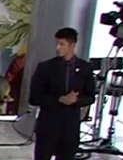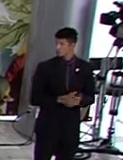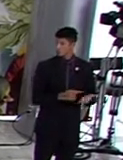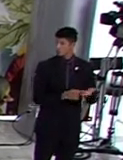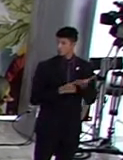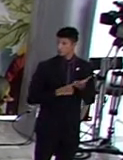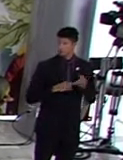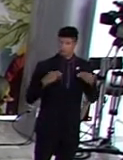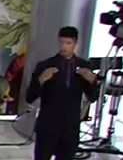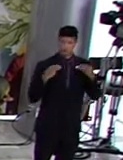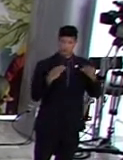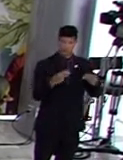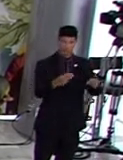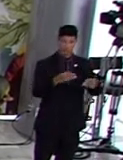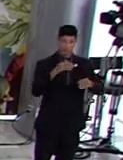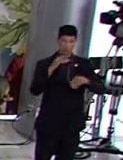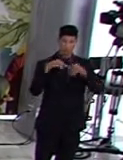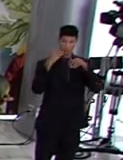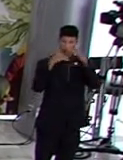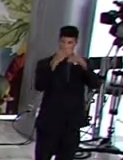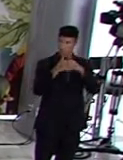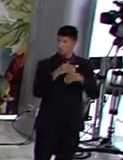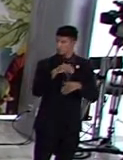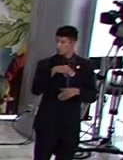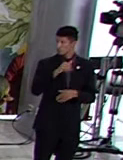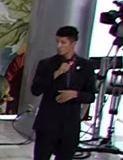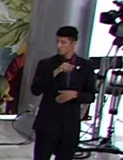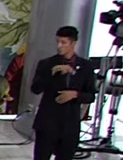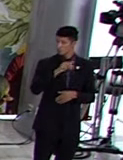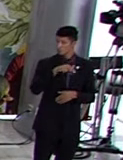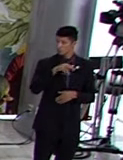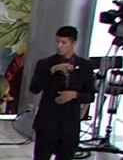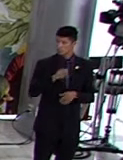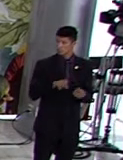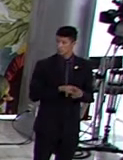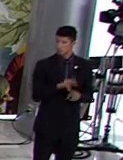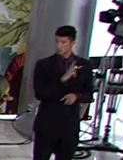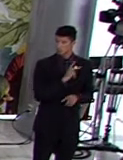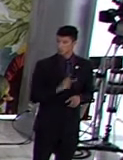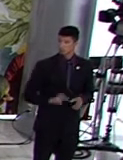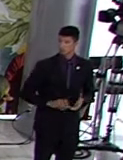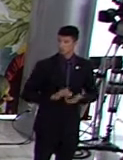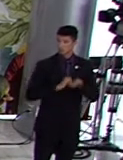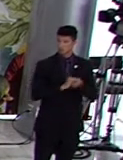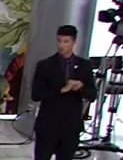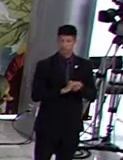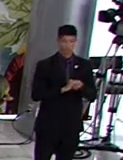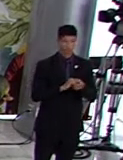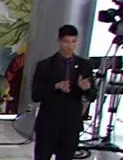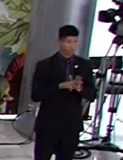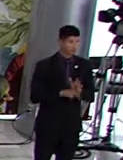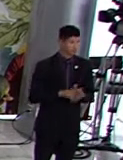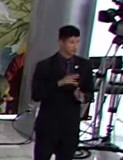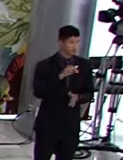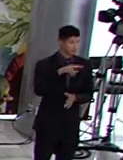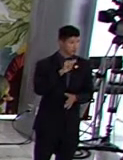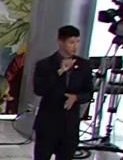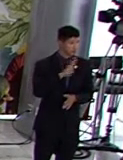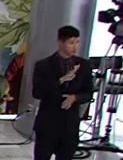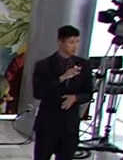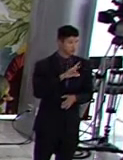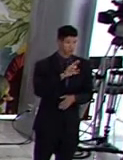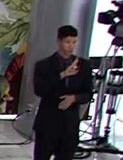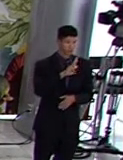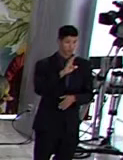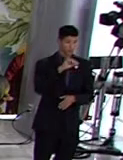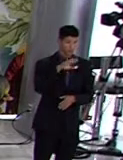Convidamos o ministro do Desenvolvimento Agrário, Patrus Ananias, e o presidente da Companhia Nacional de Abastecimento, Conab, Rubens Rodrigues